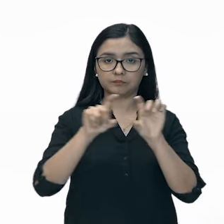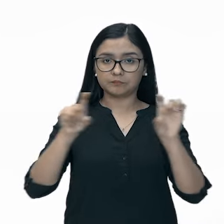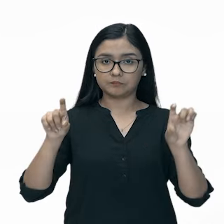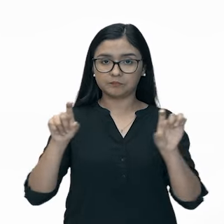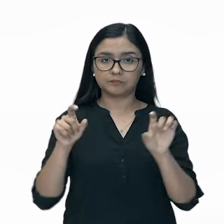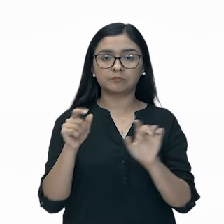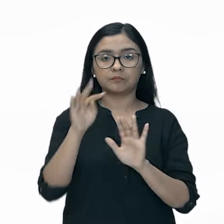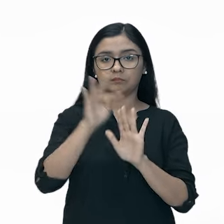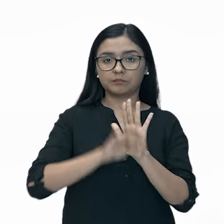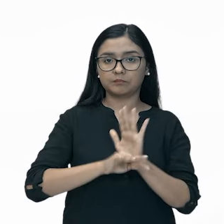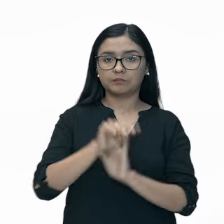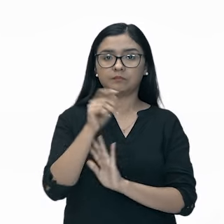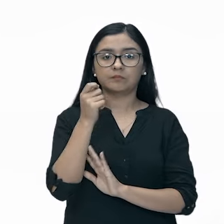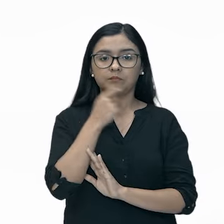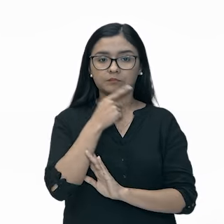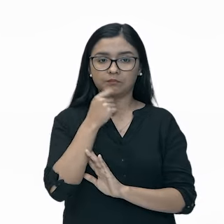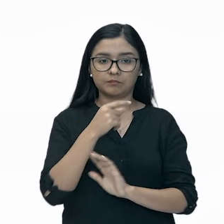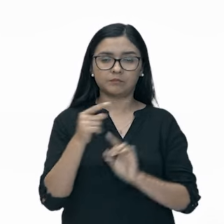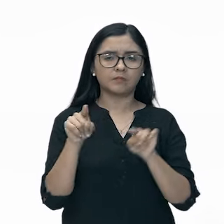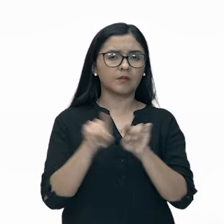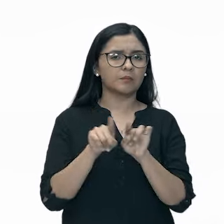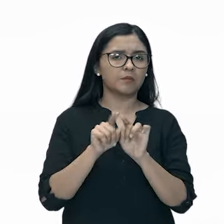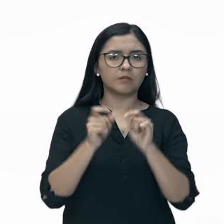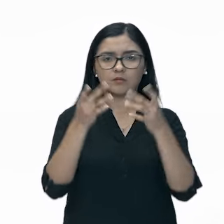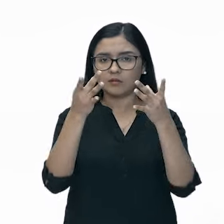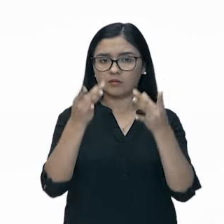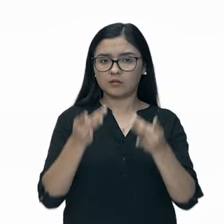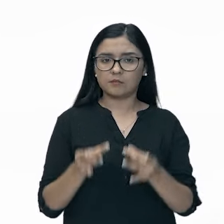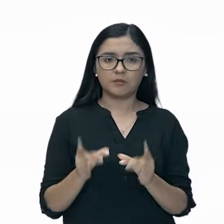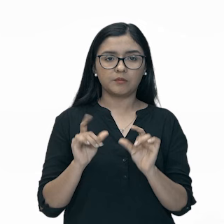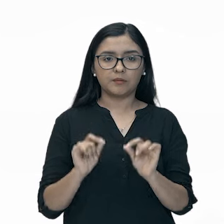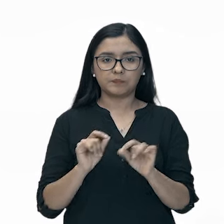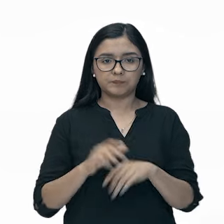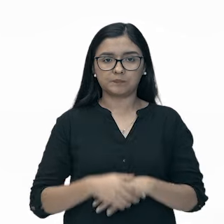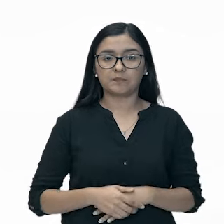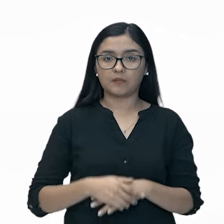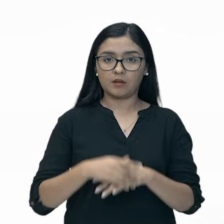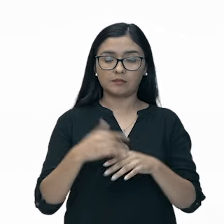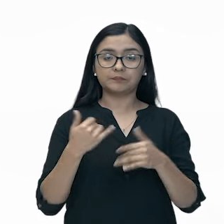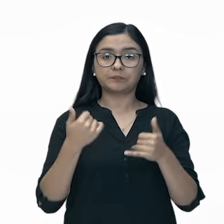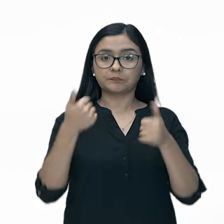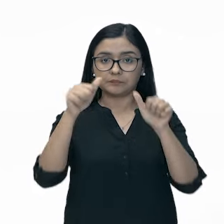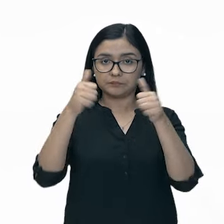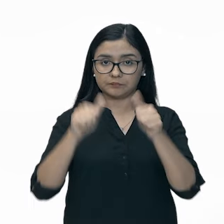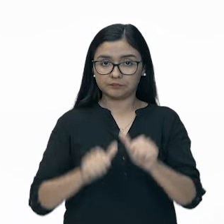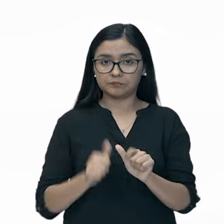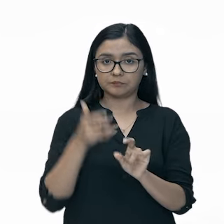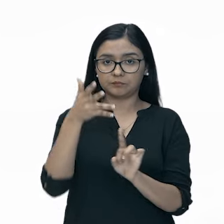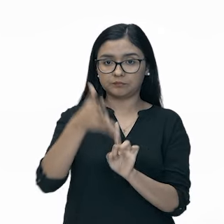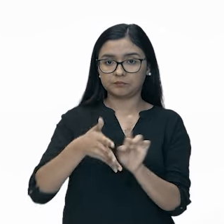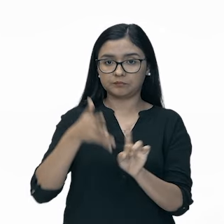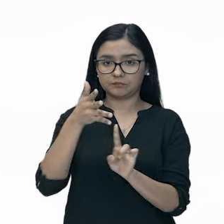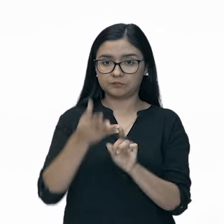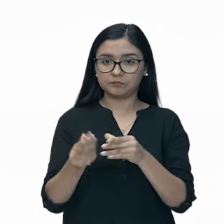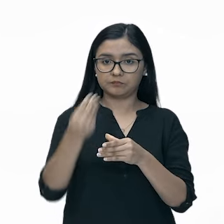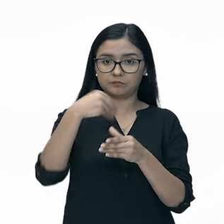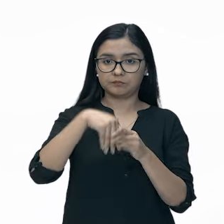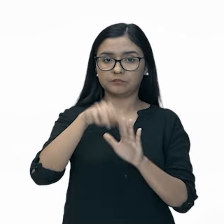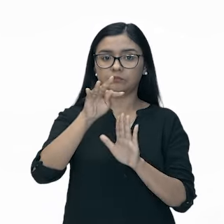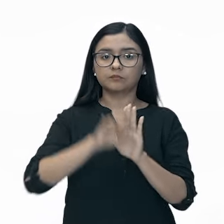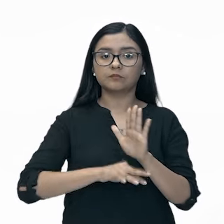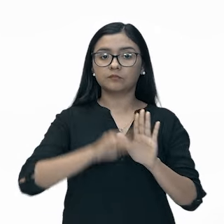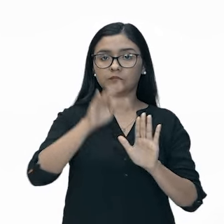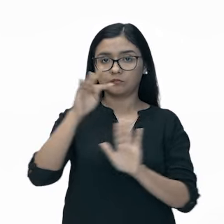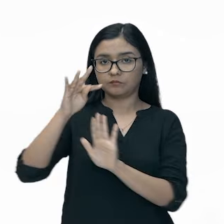e estilizações e o detalhamento professora vejamos agora análise dos diálogos que se estabelecem na relação entre